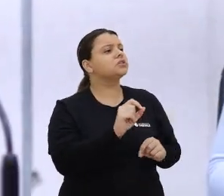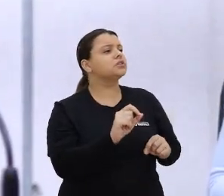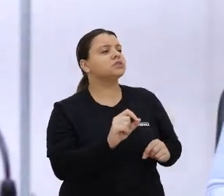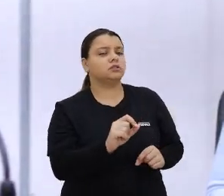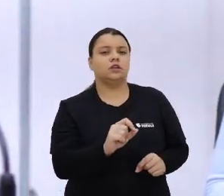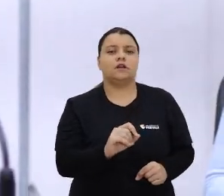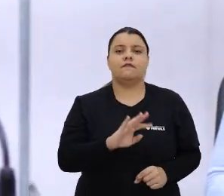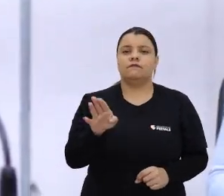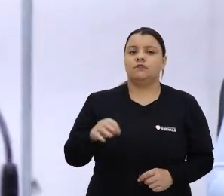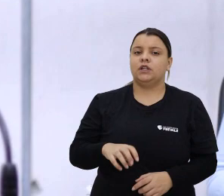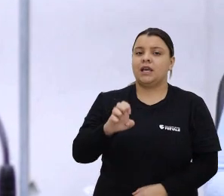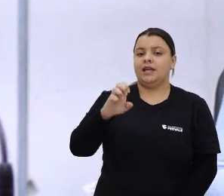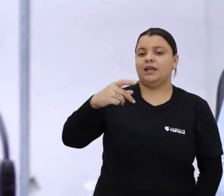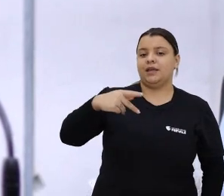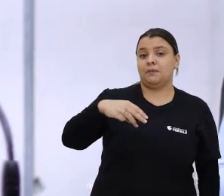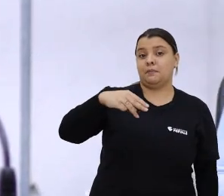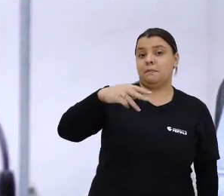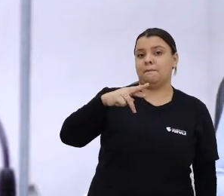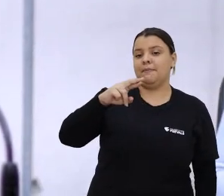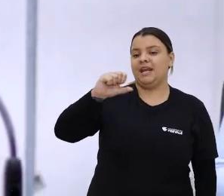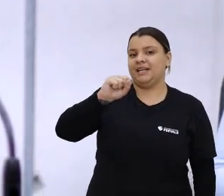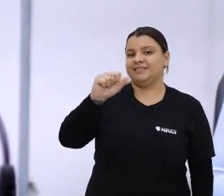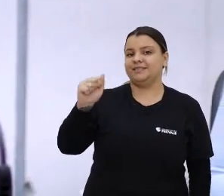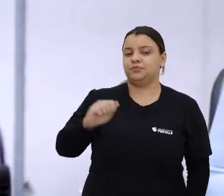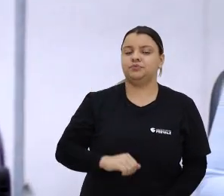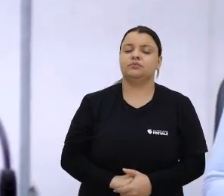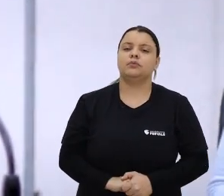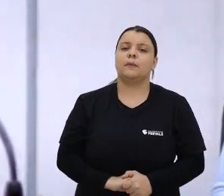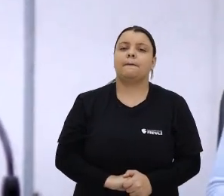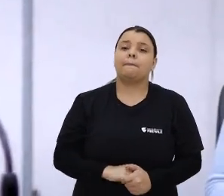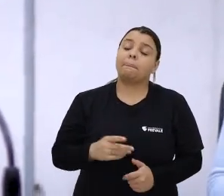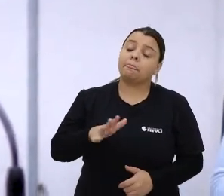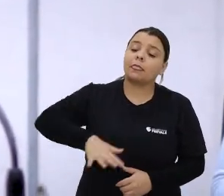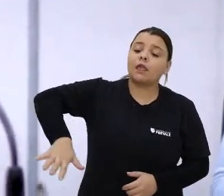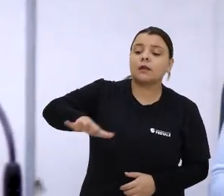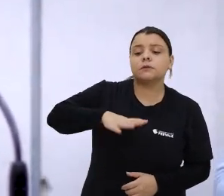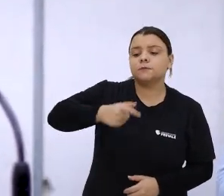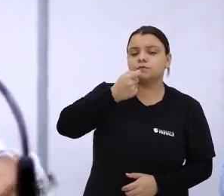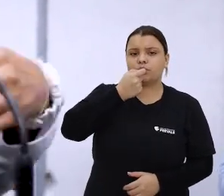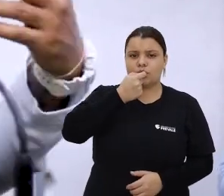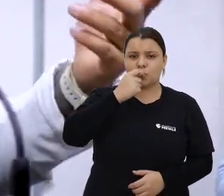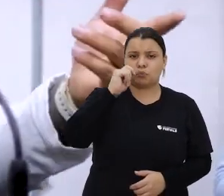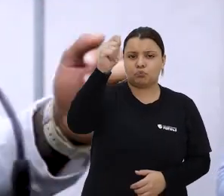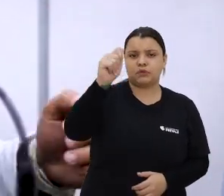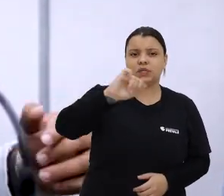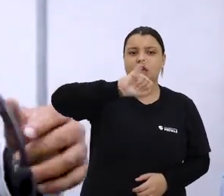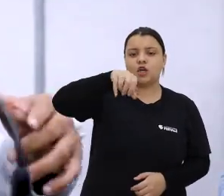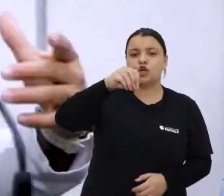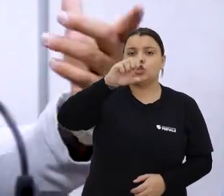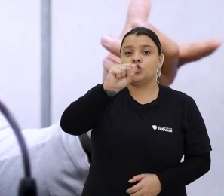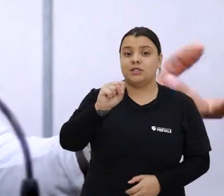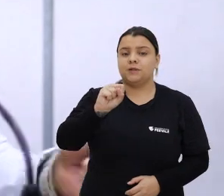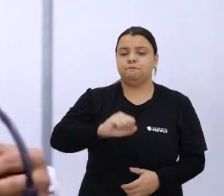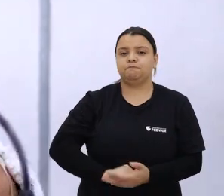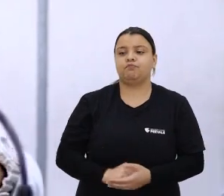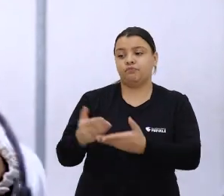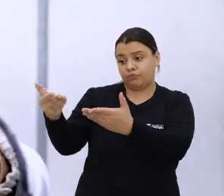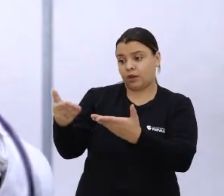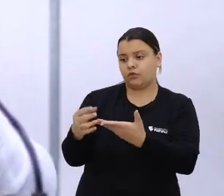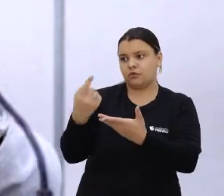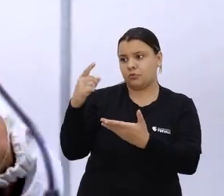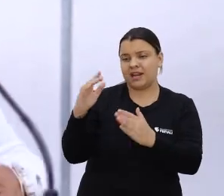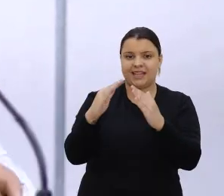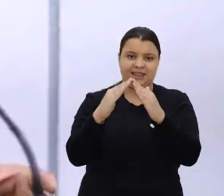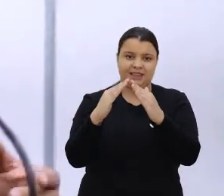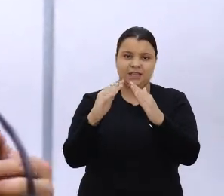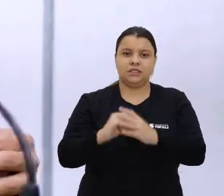imprensa. Ah, da imprensa. Né? E aí um membro da comissão de arbitragem, José Mocelin, um ex-árbitro de futebol, me convidou para ir até a casa dele para a gente